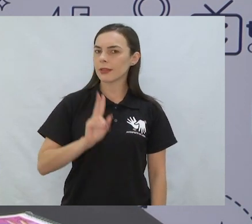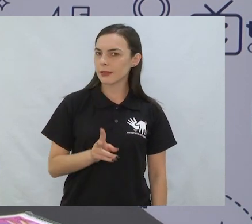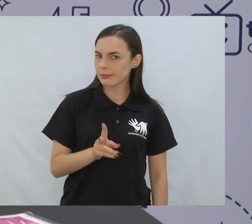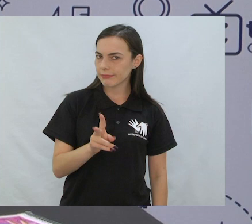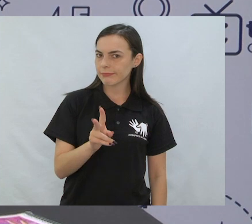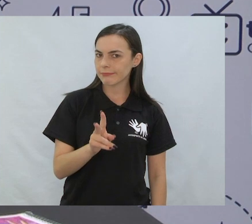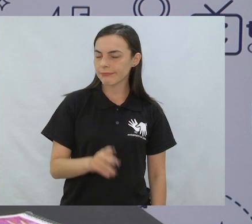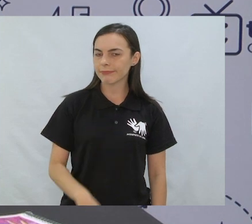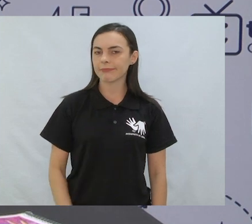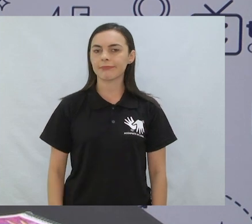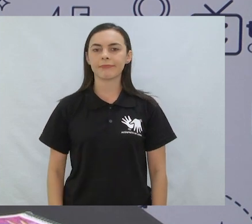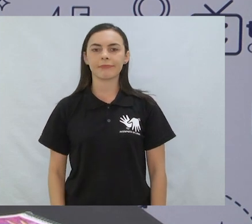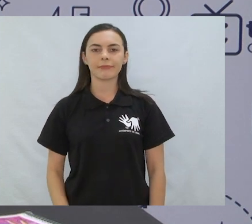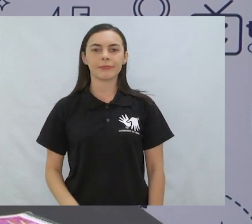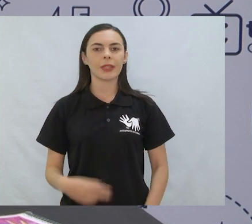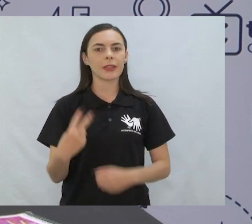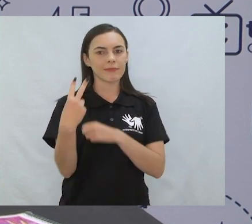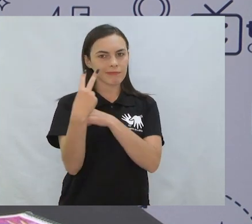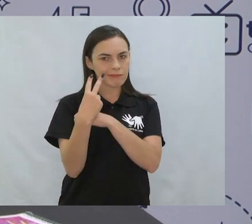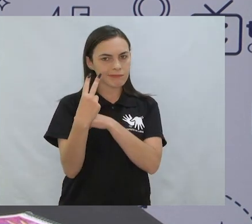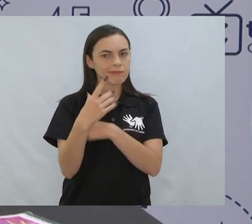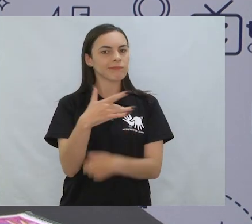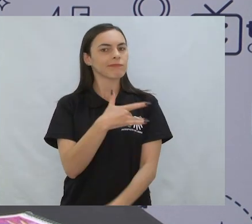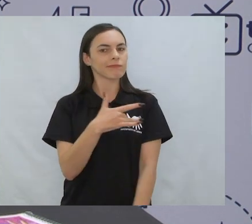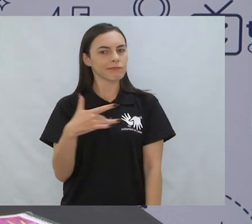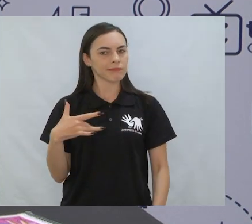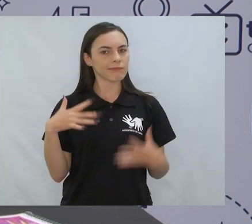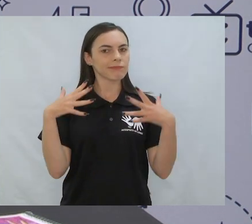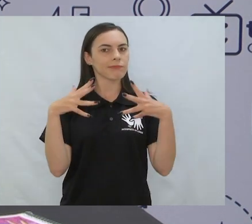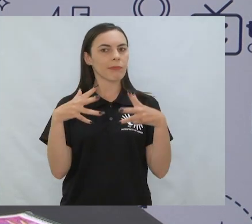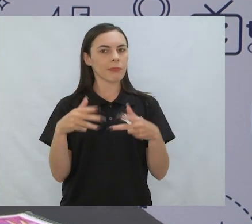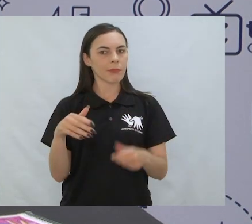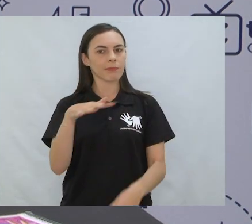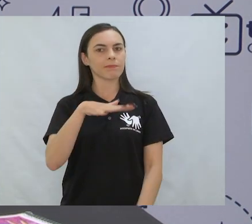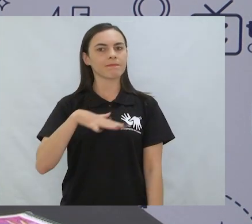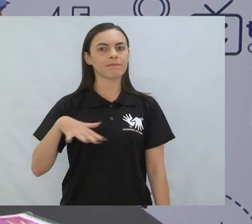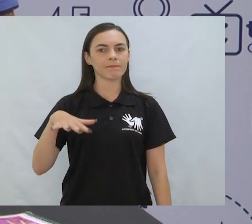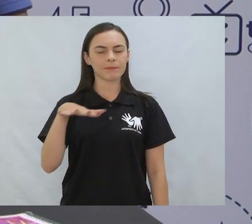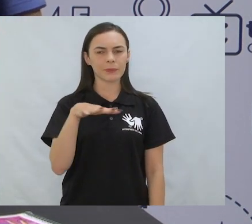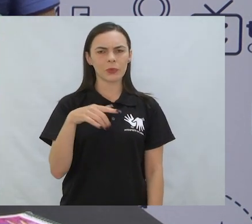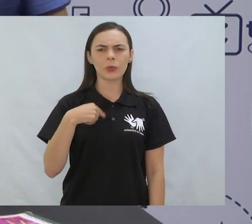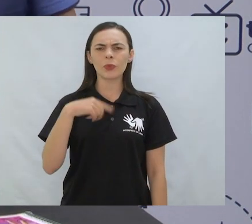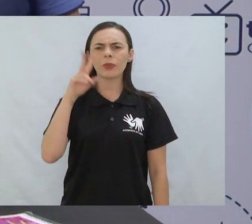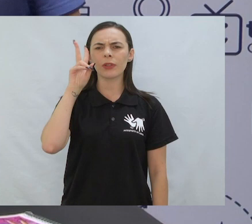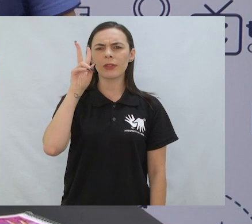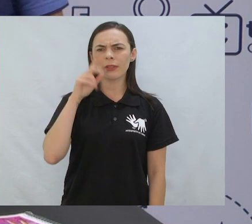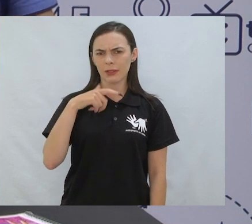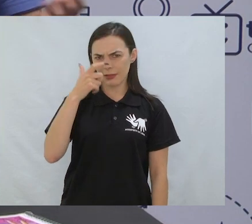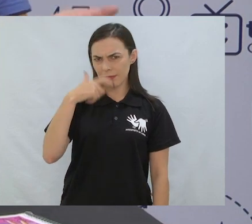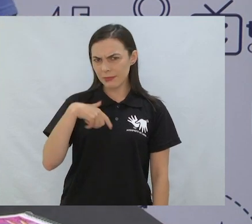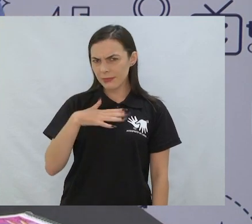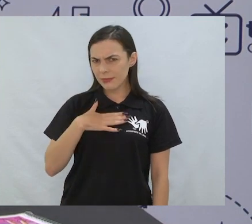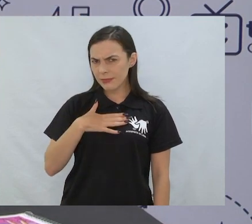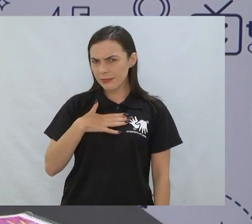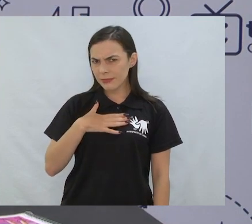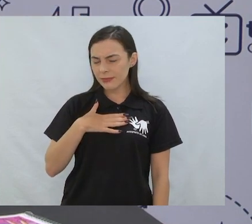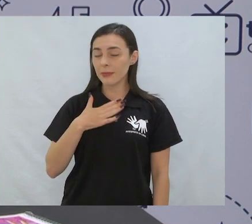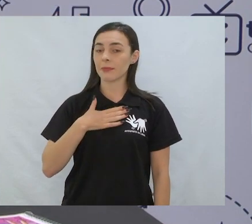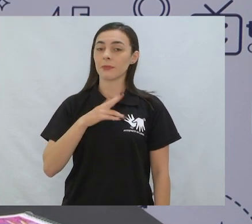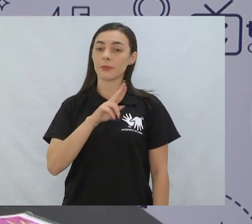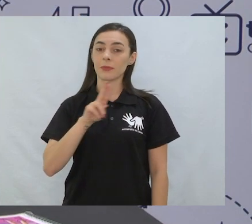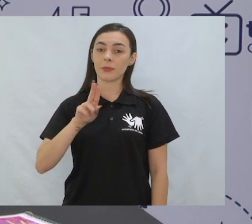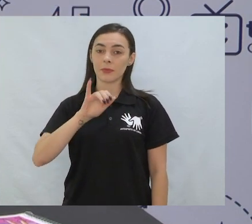esqueça de higienizar as suas. Isso é proteção, isso é saúde para todos nós. E você lembra quem eu sou? Eu sou a